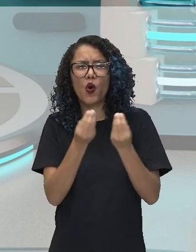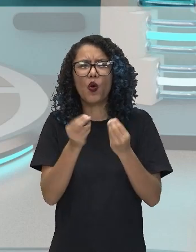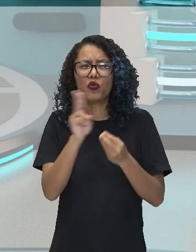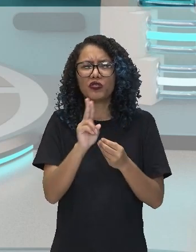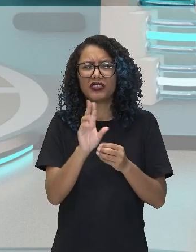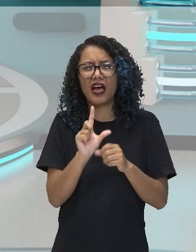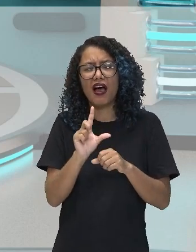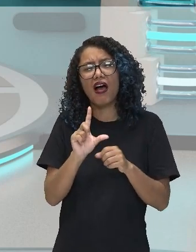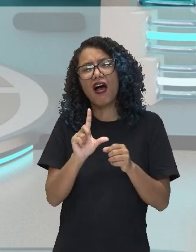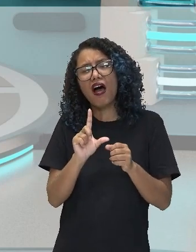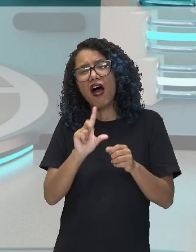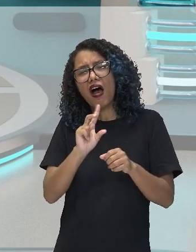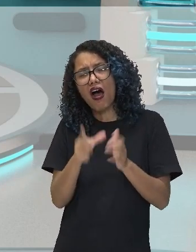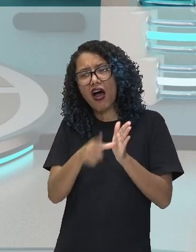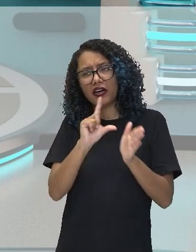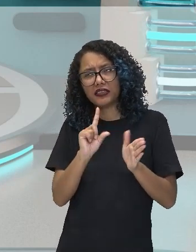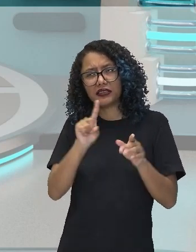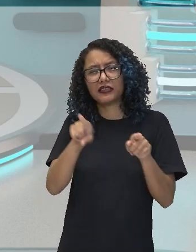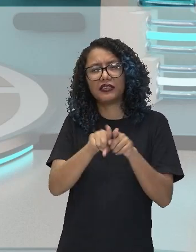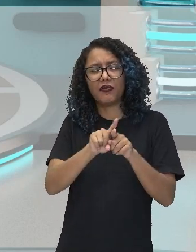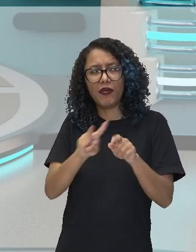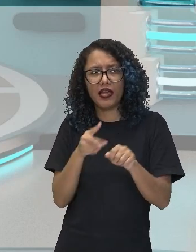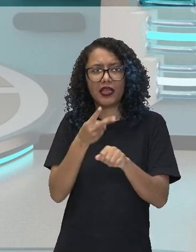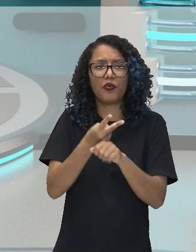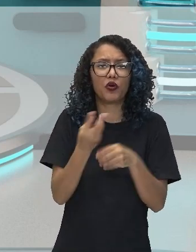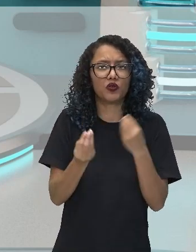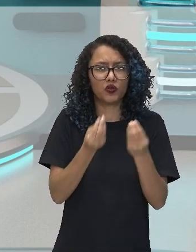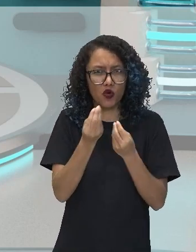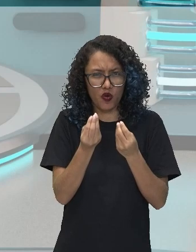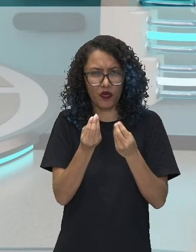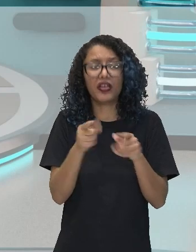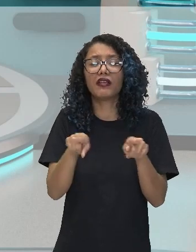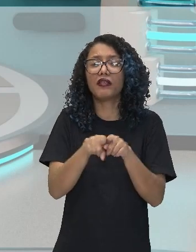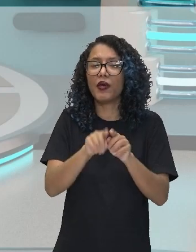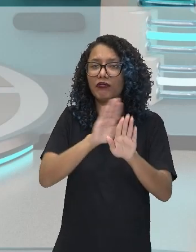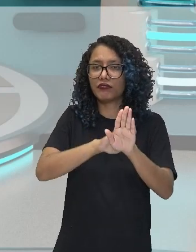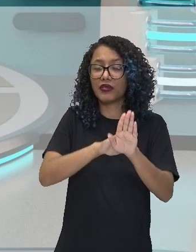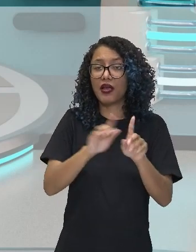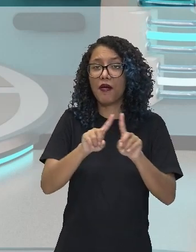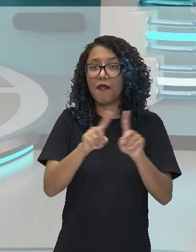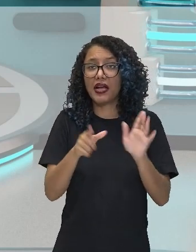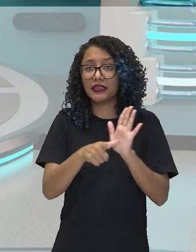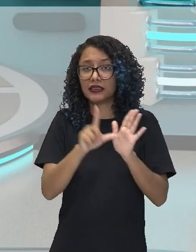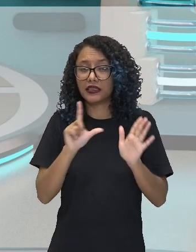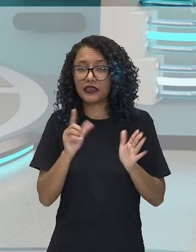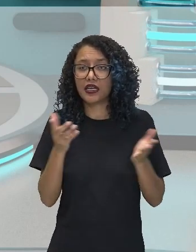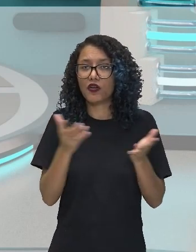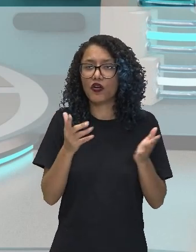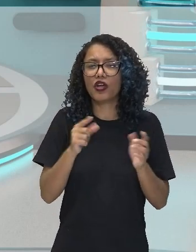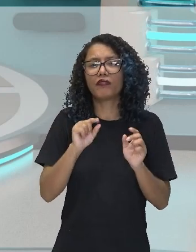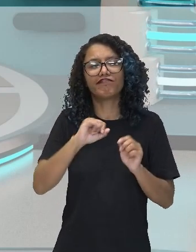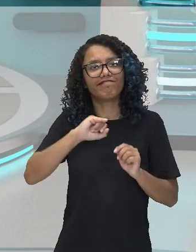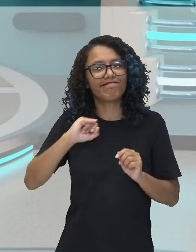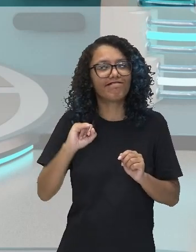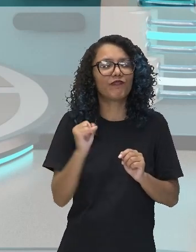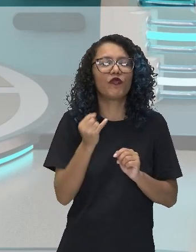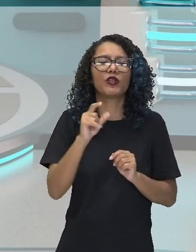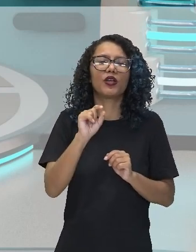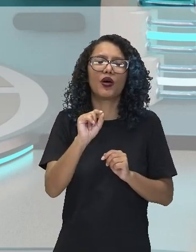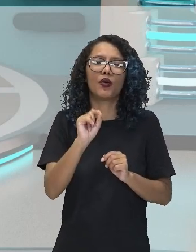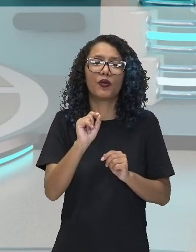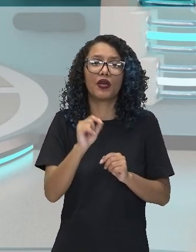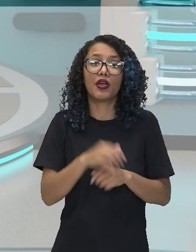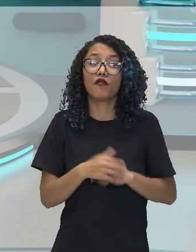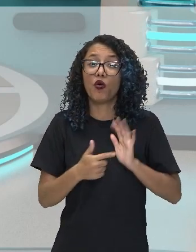do verbo. Aquela forma enclítica, vamos ver isso também, tá? Mas antes disso, vamos aproveitar e desfrutar aqui